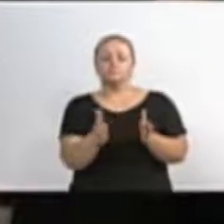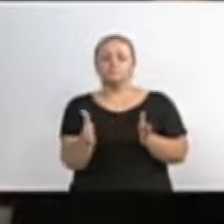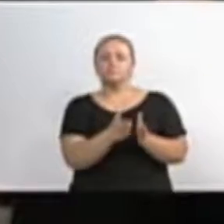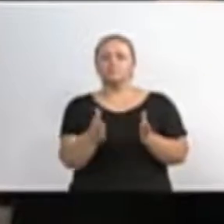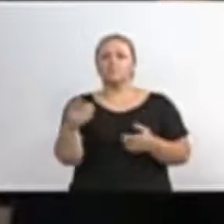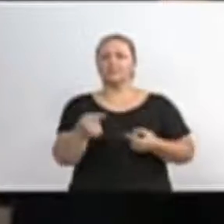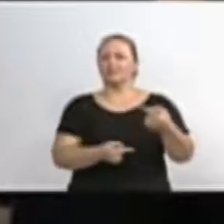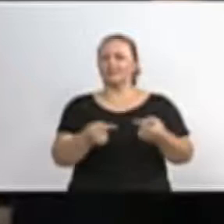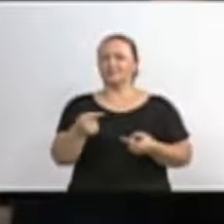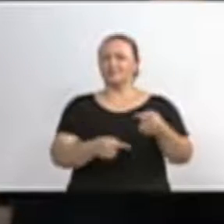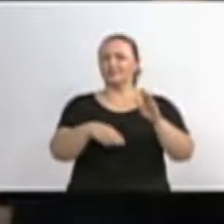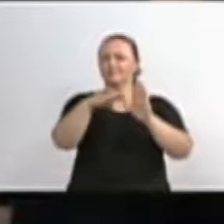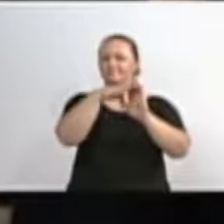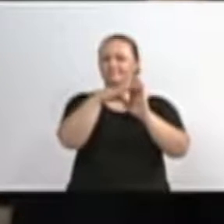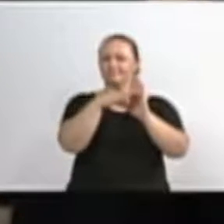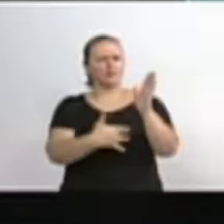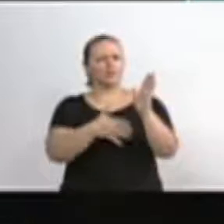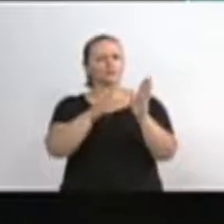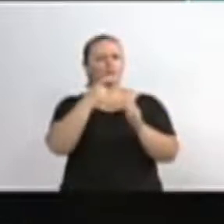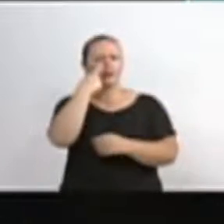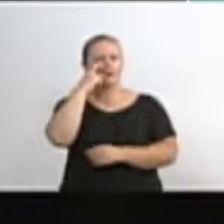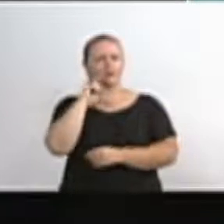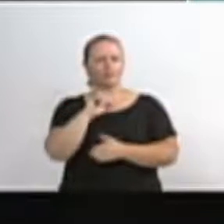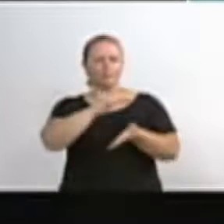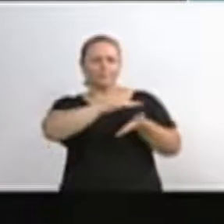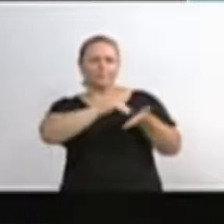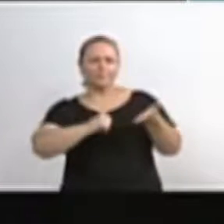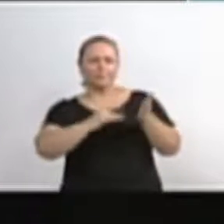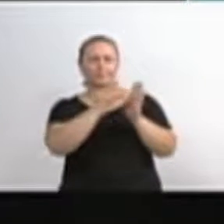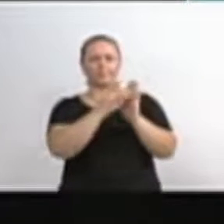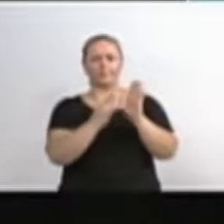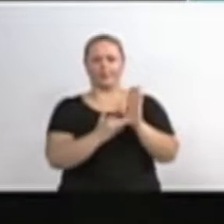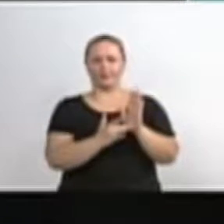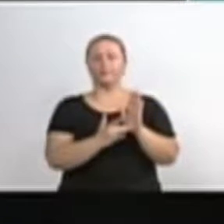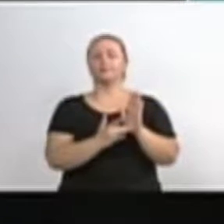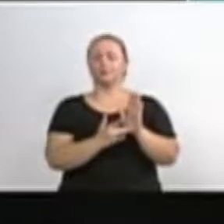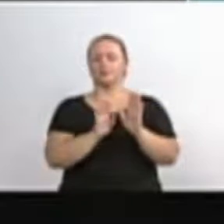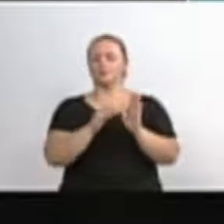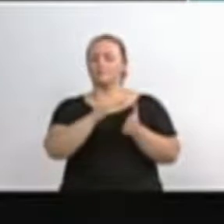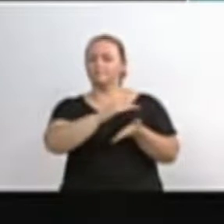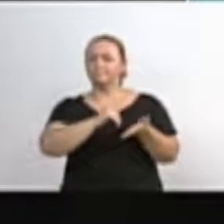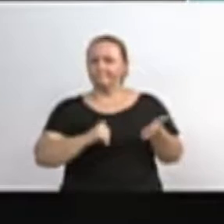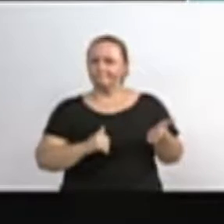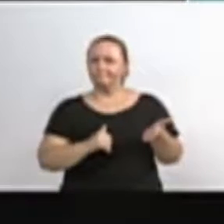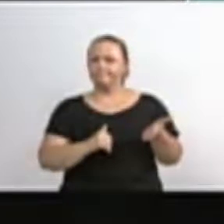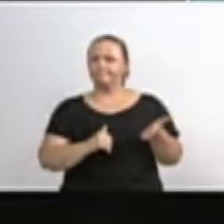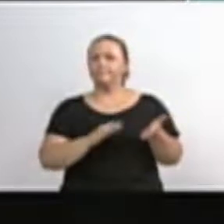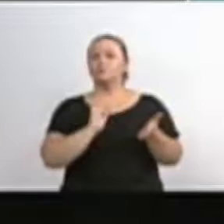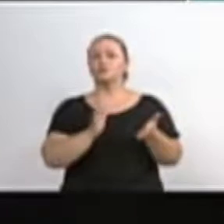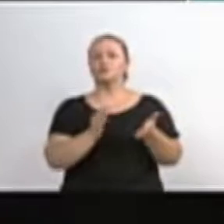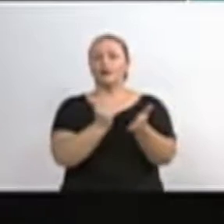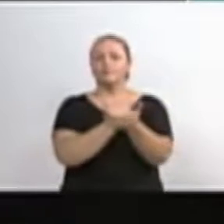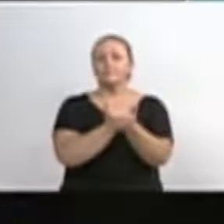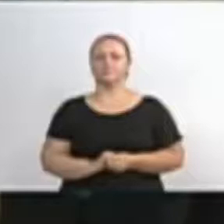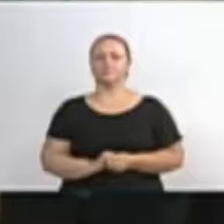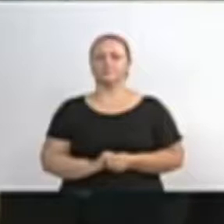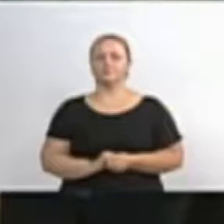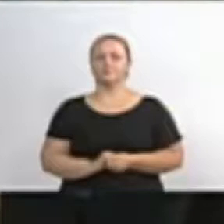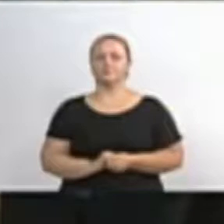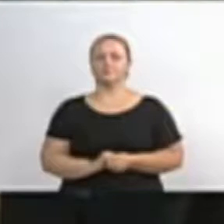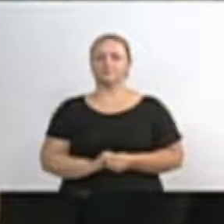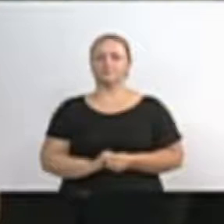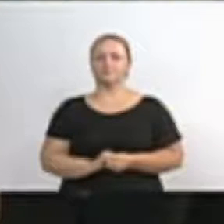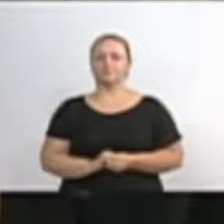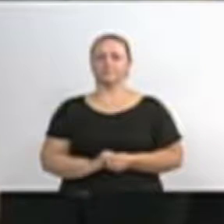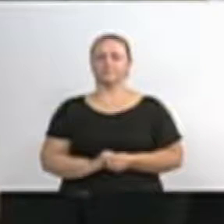Também foram aprovados 18 requerimentos e 11 moções. Uma das moções é de apelo à Câmara dos Deputados, ao